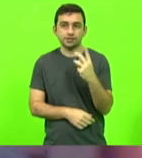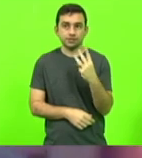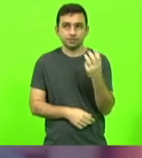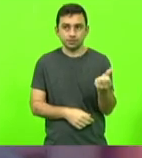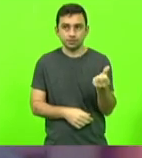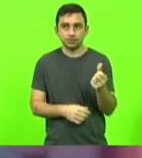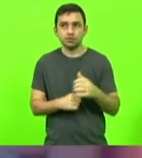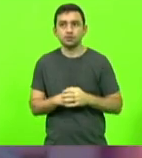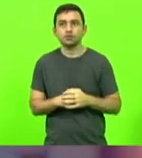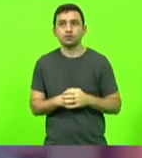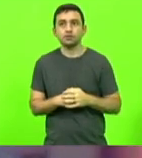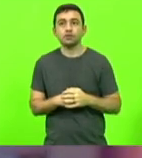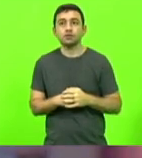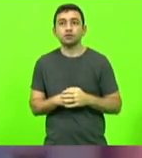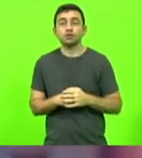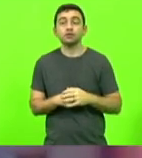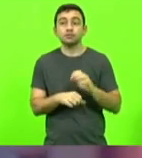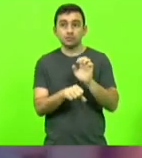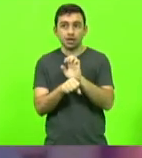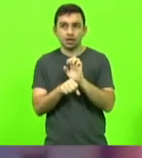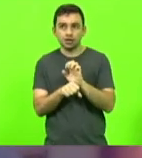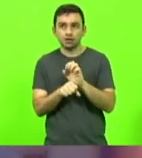8.136, o Estado de Santa Catarina